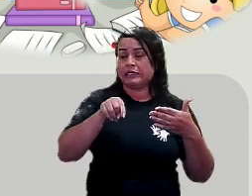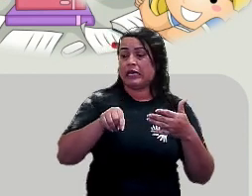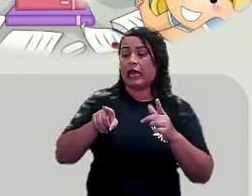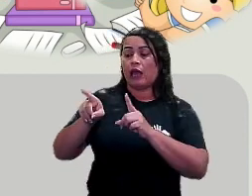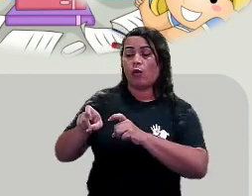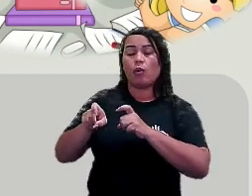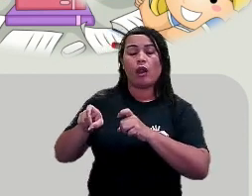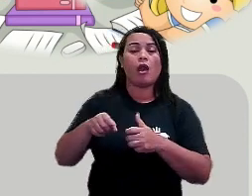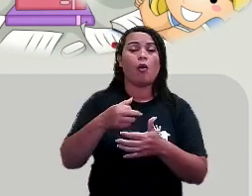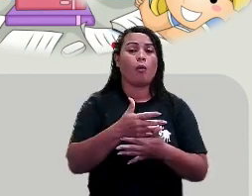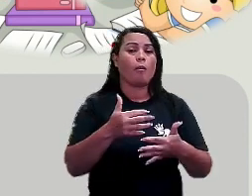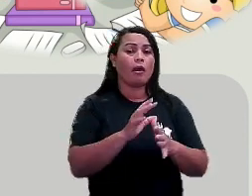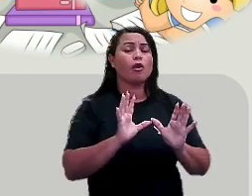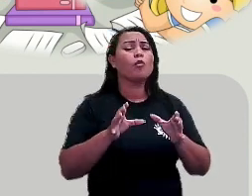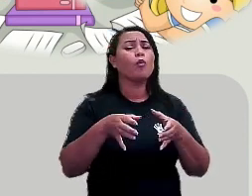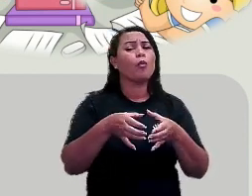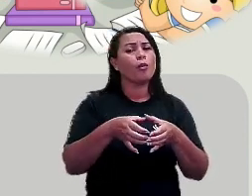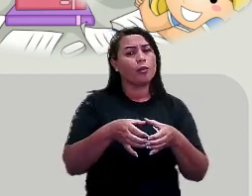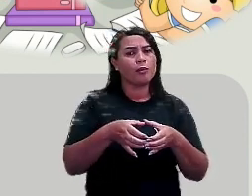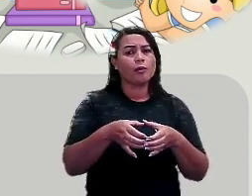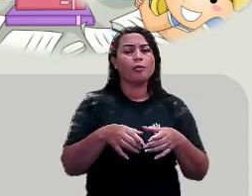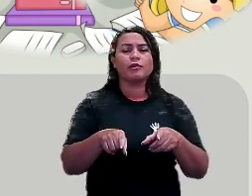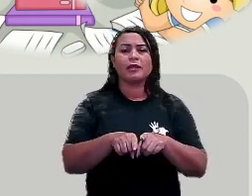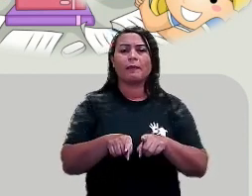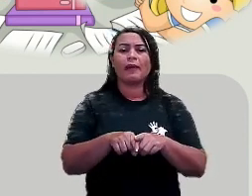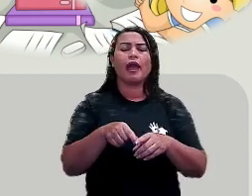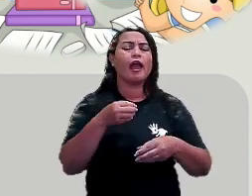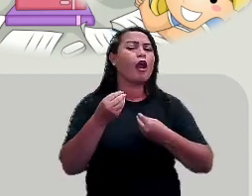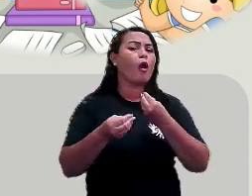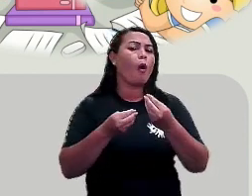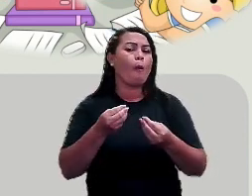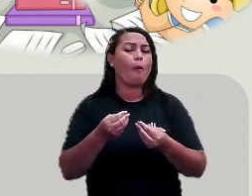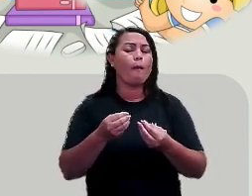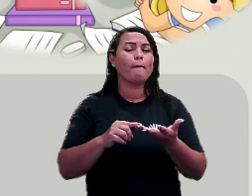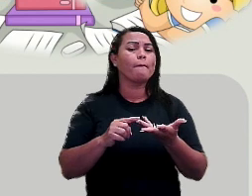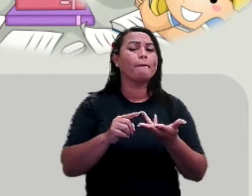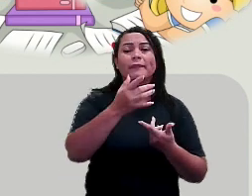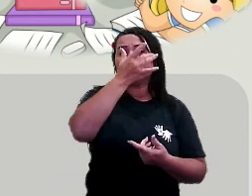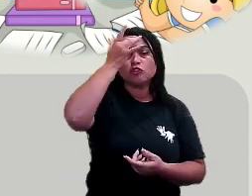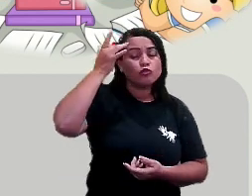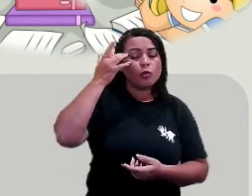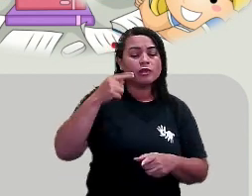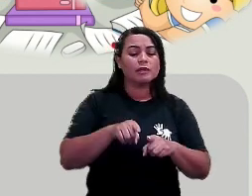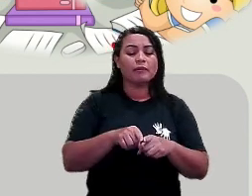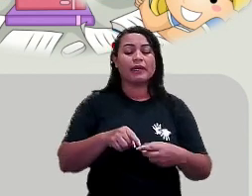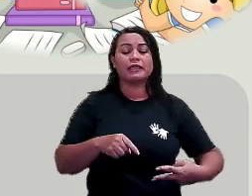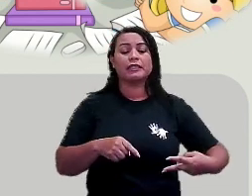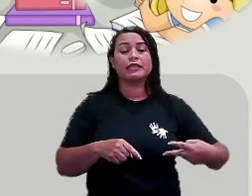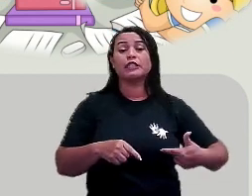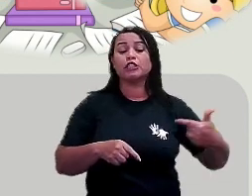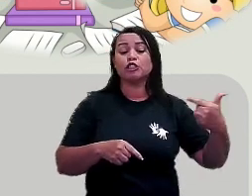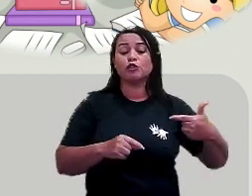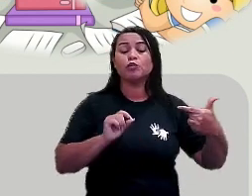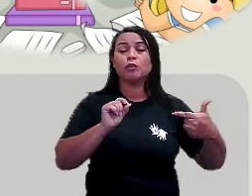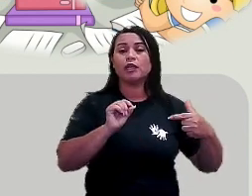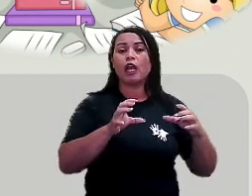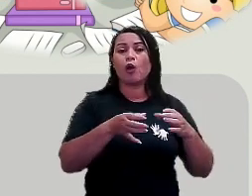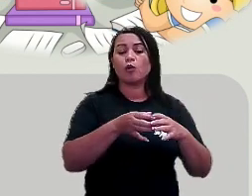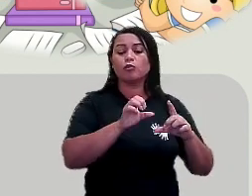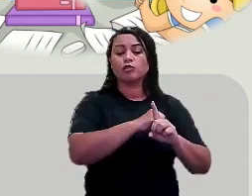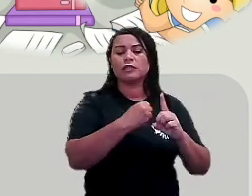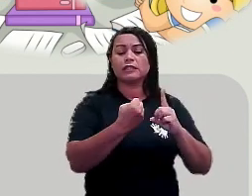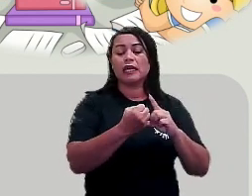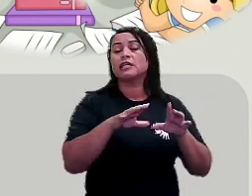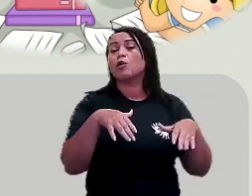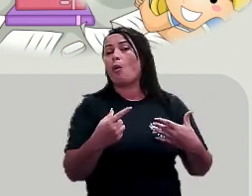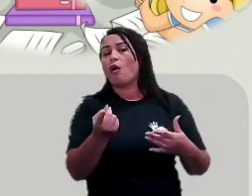que você está ali inserido, o vicinal, como ele é constituído. E segundo, o que é grupos sociais e qual